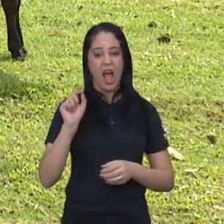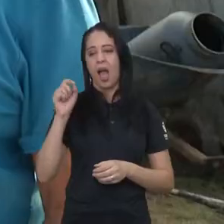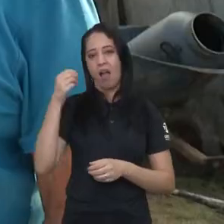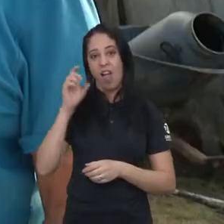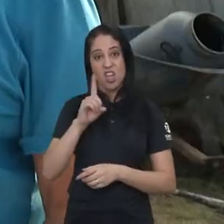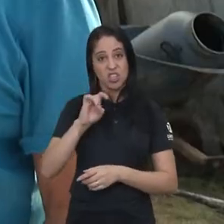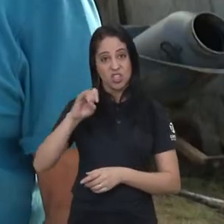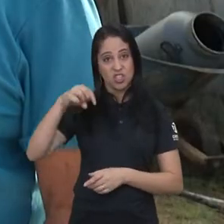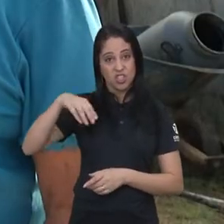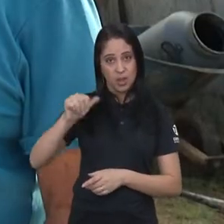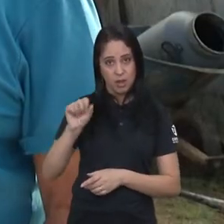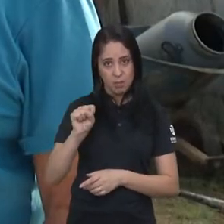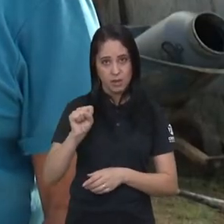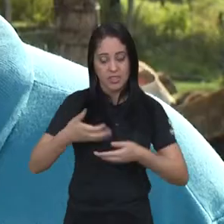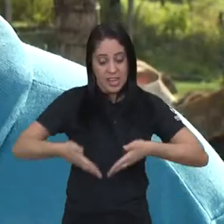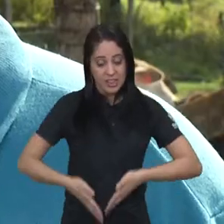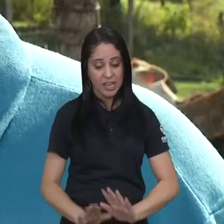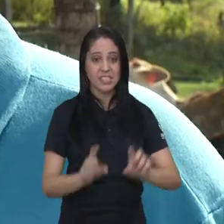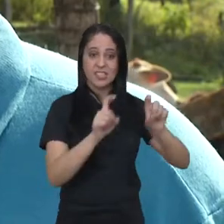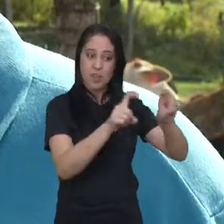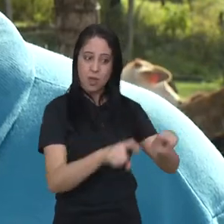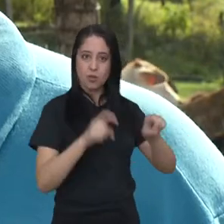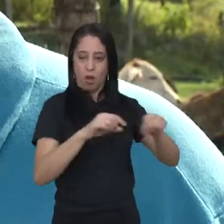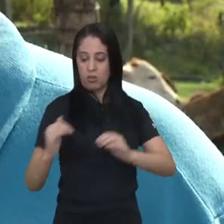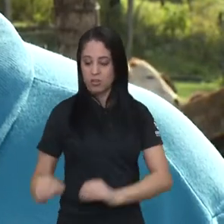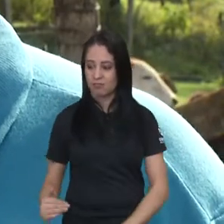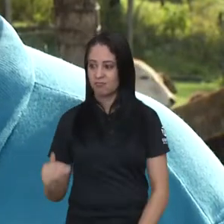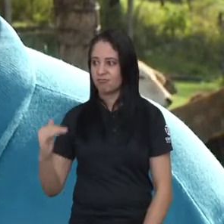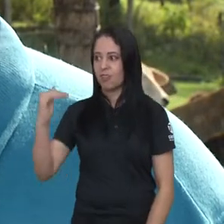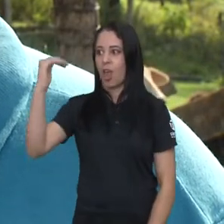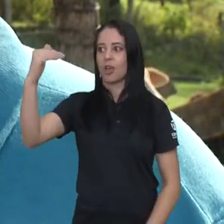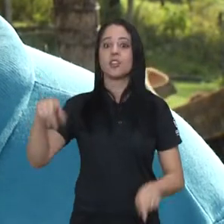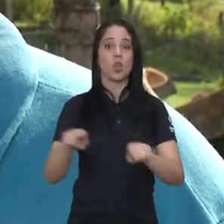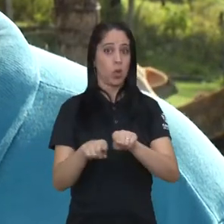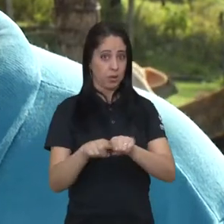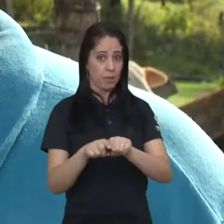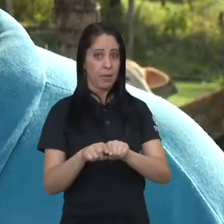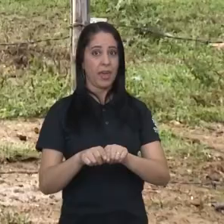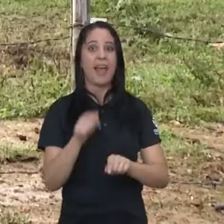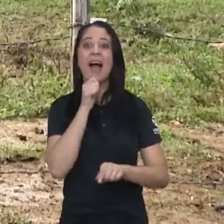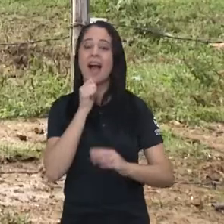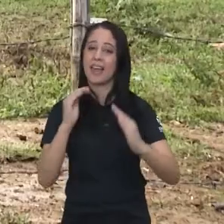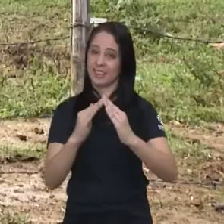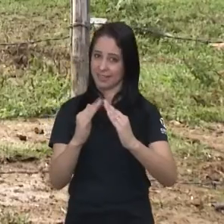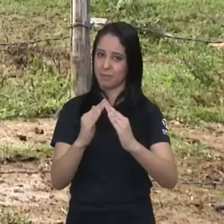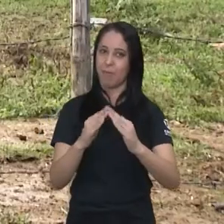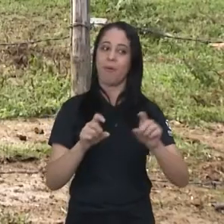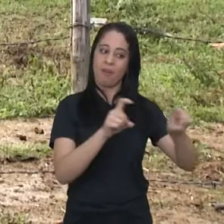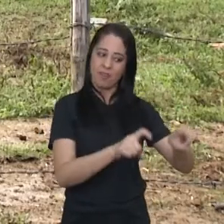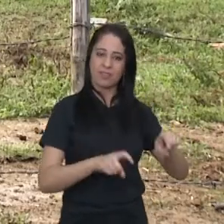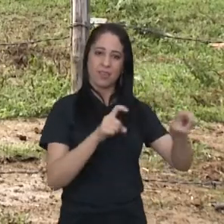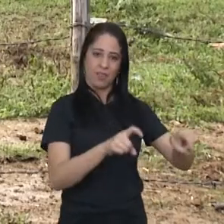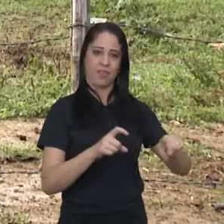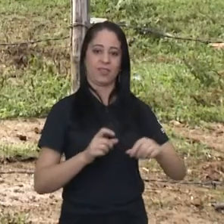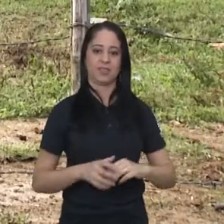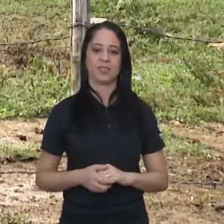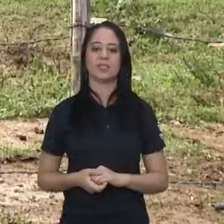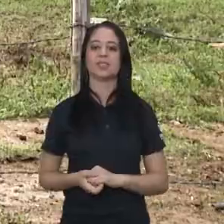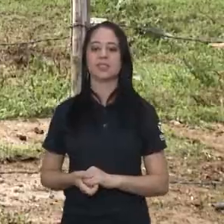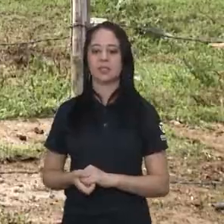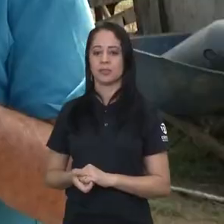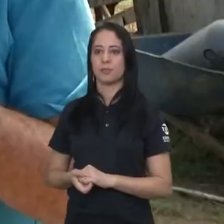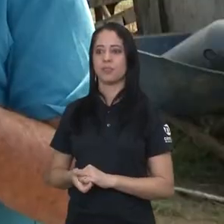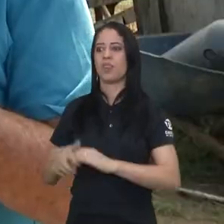e viveu no campo como é o caso do Dimas quanto mais ações que facilitem o trabalho na zona rural Melhor será o desenvolvimento